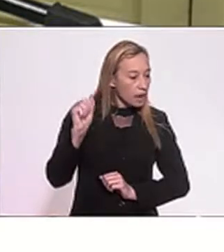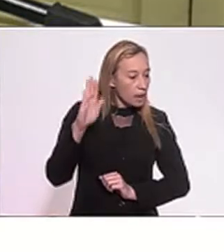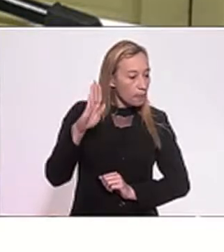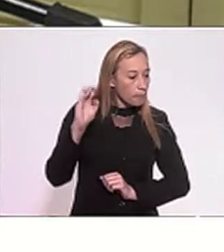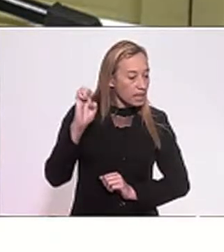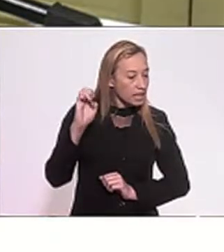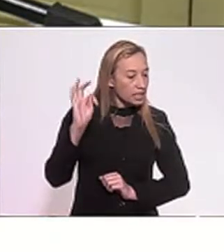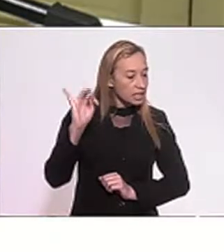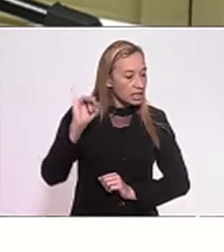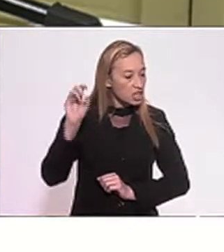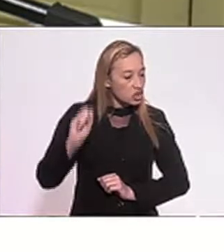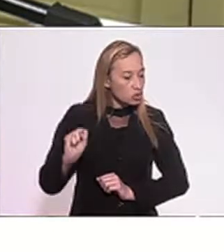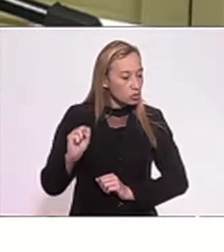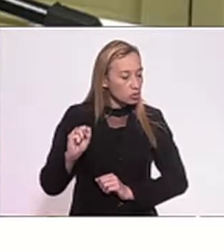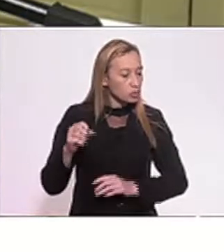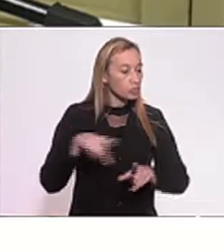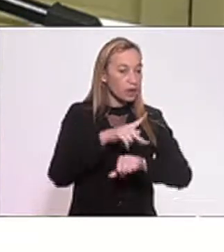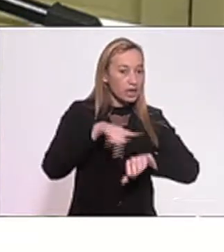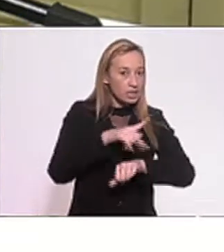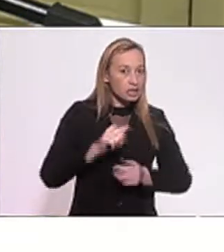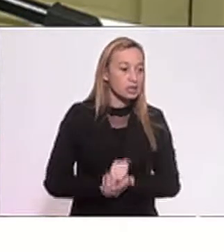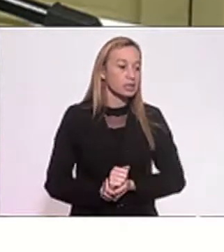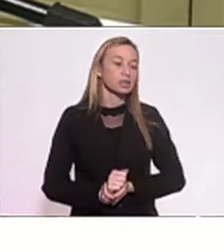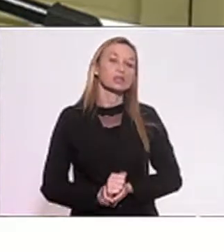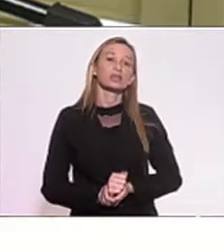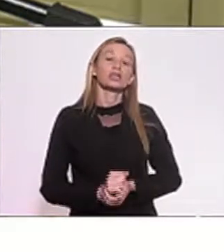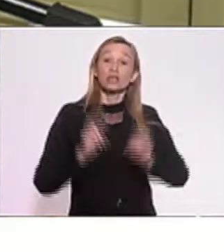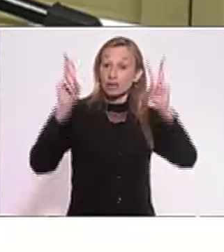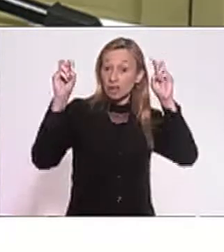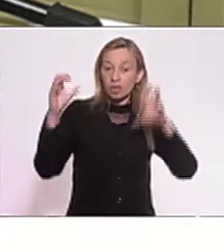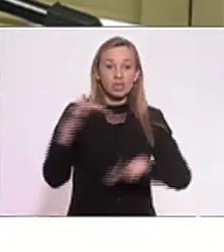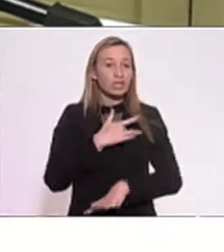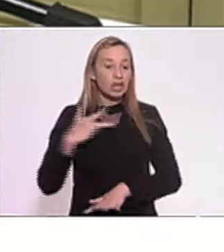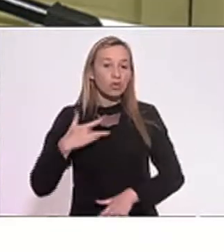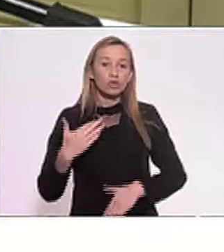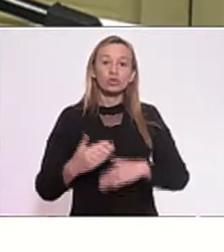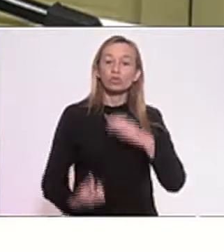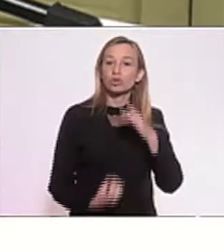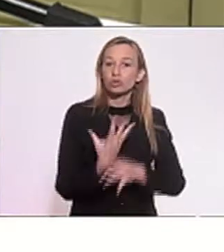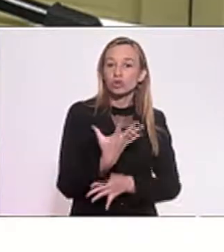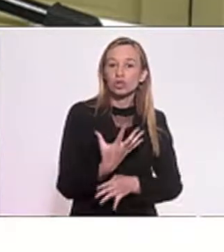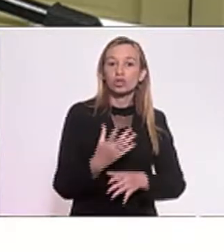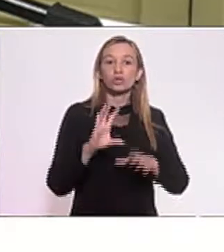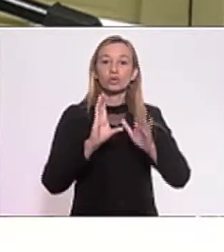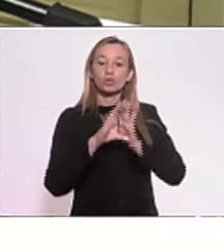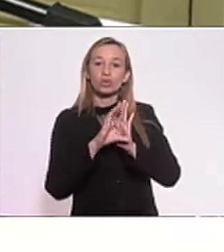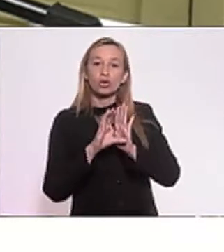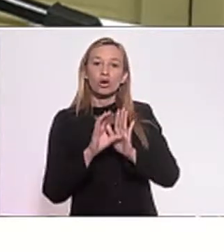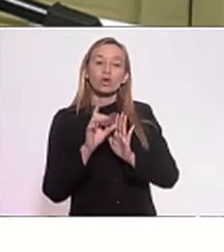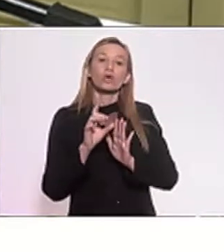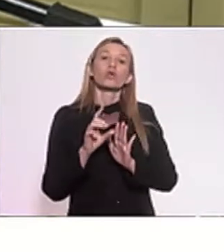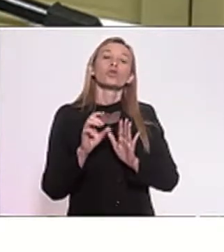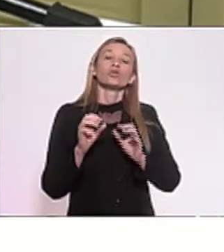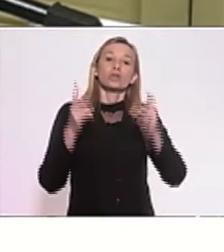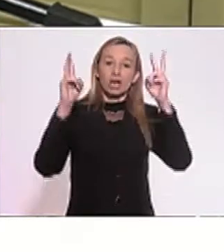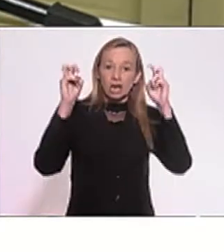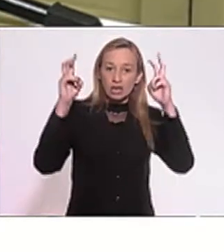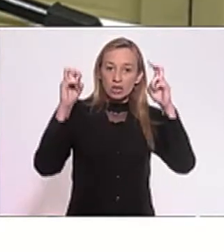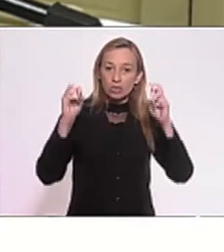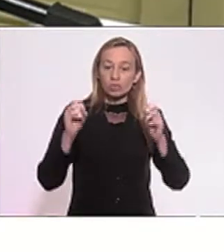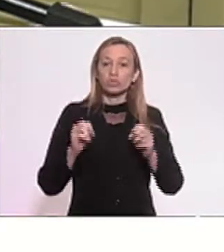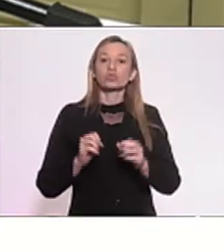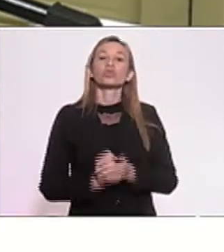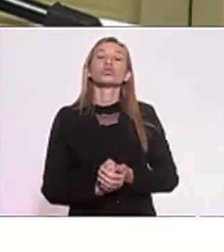analfabetismo no país. Estimular a ênfase em temas de saúde reprodutiva como os conteúdos transversais do ensino